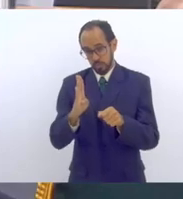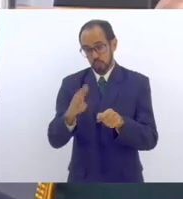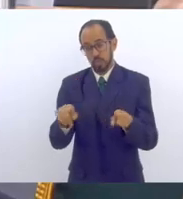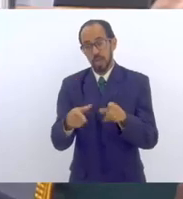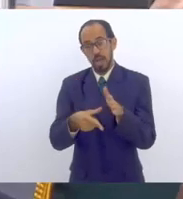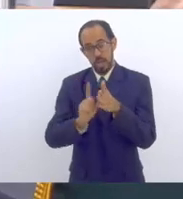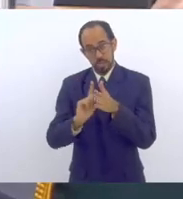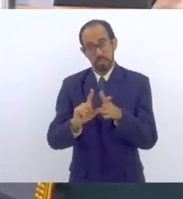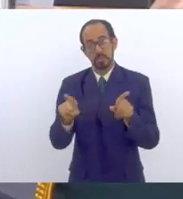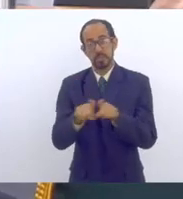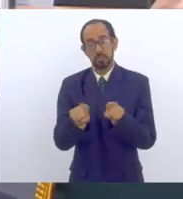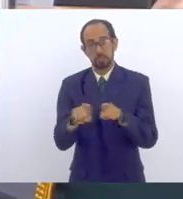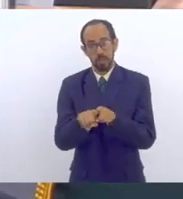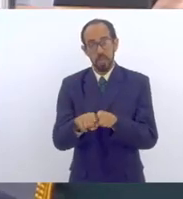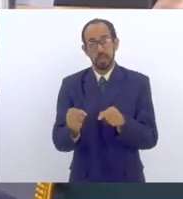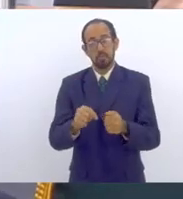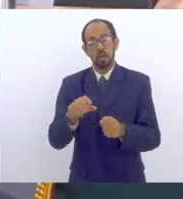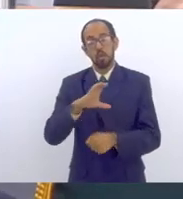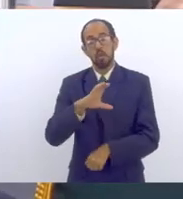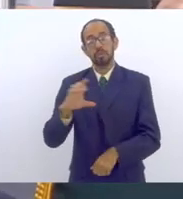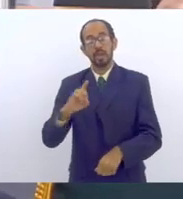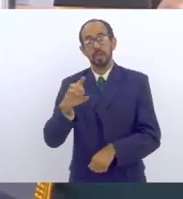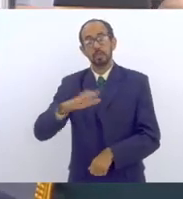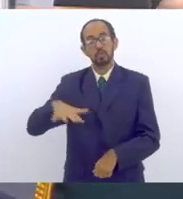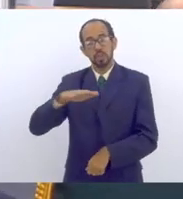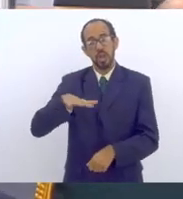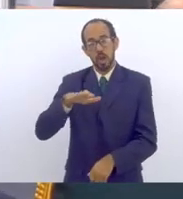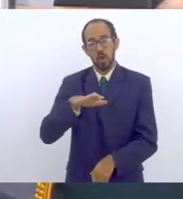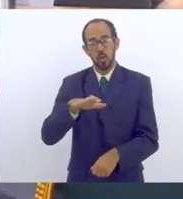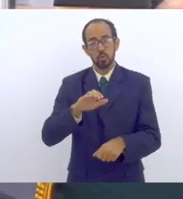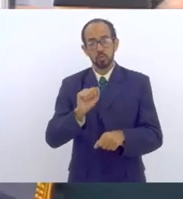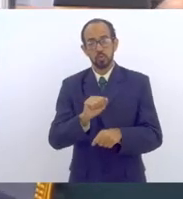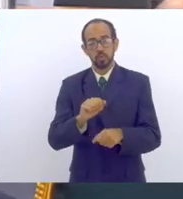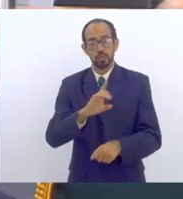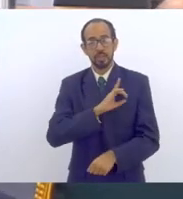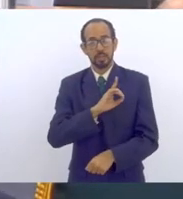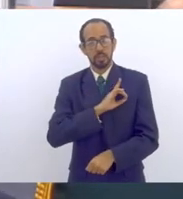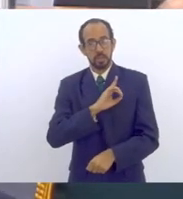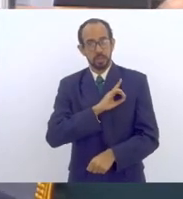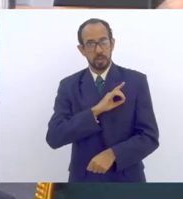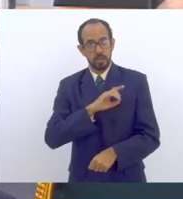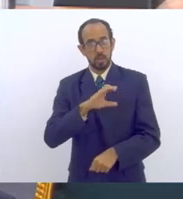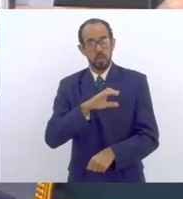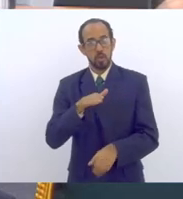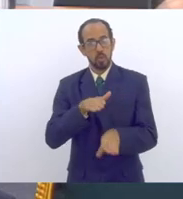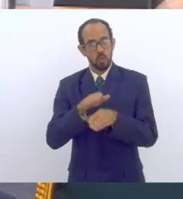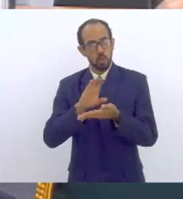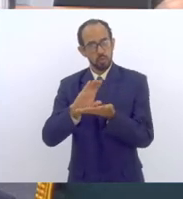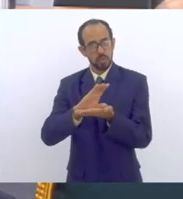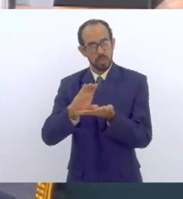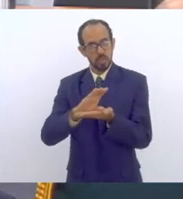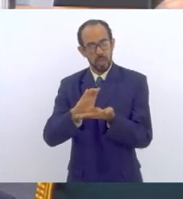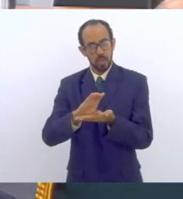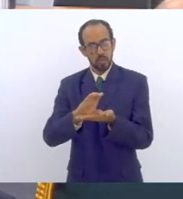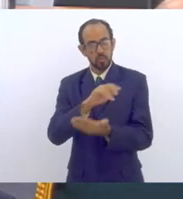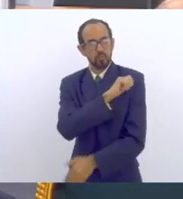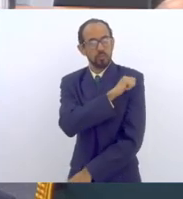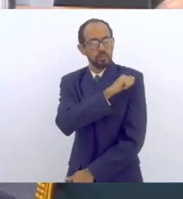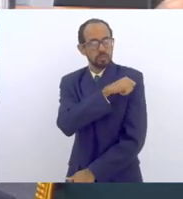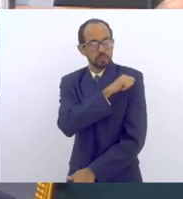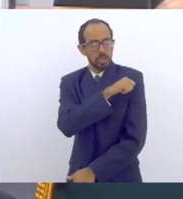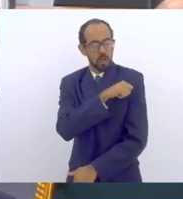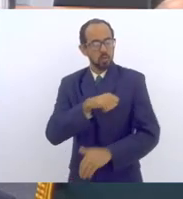do estado foi governador coordenador-geral do Detran e Conselheiro fiscal e administrativo na Companhia Estadual de habitação